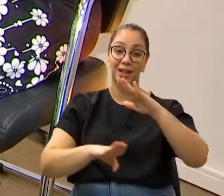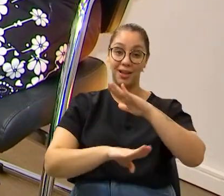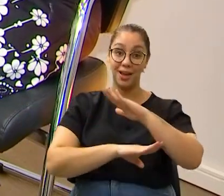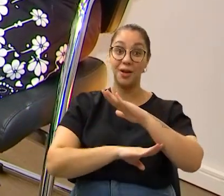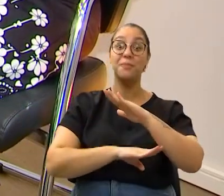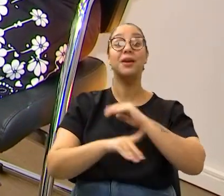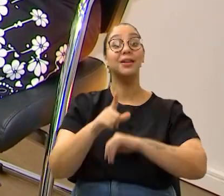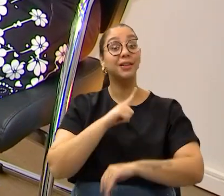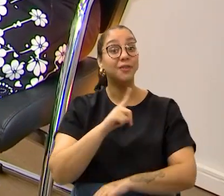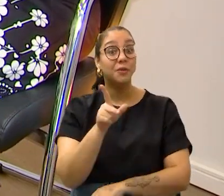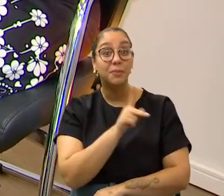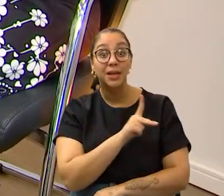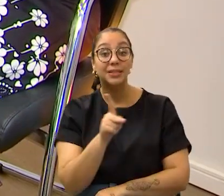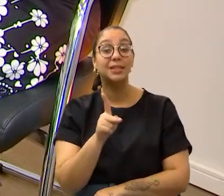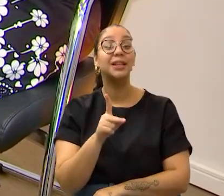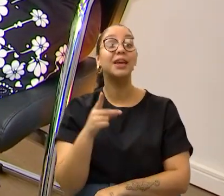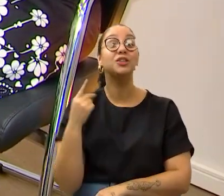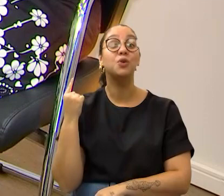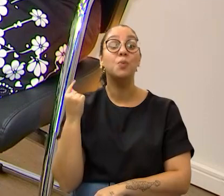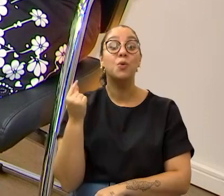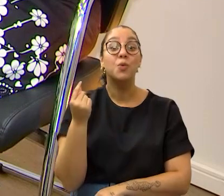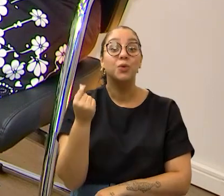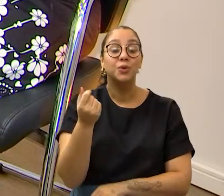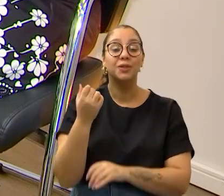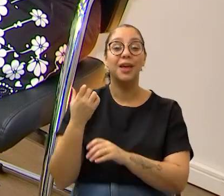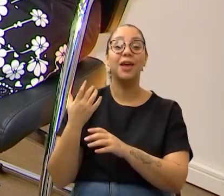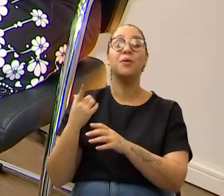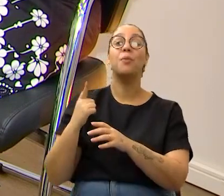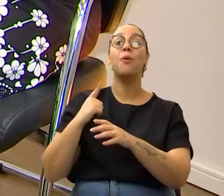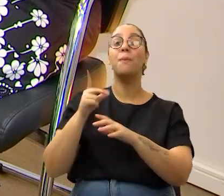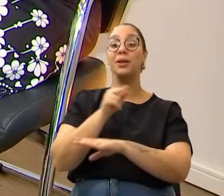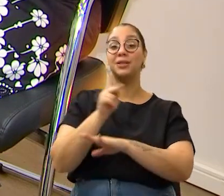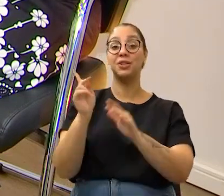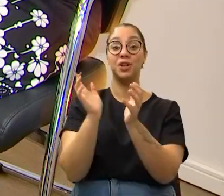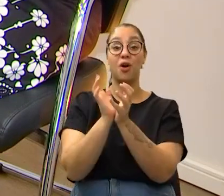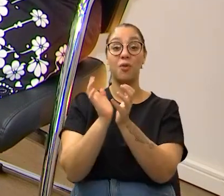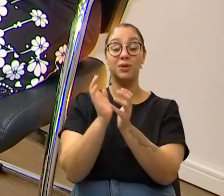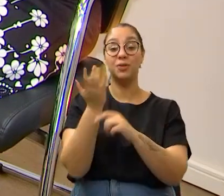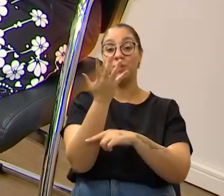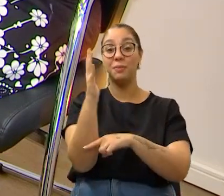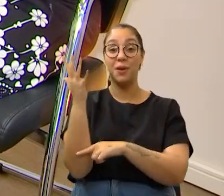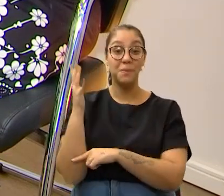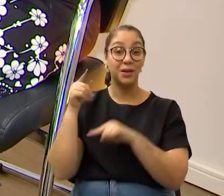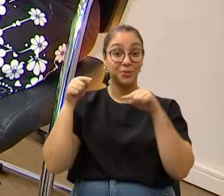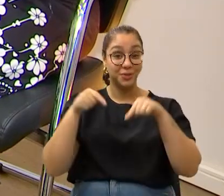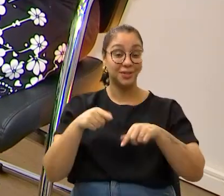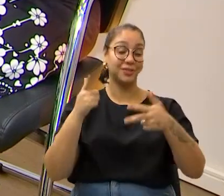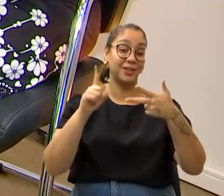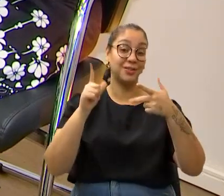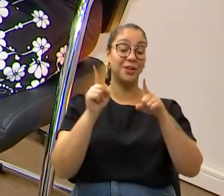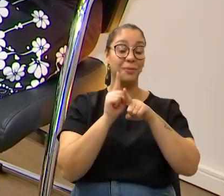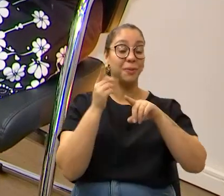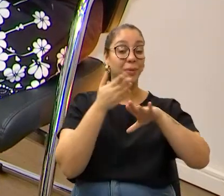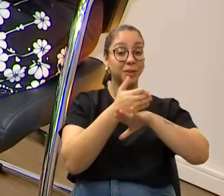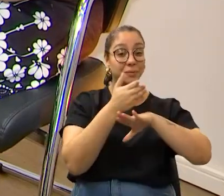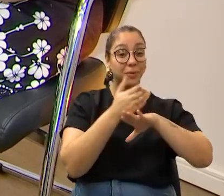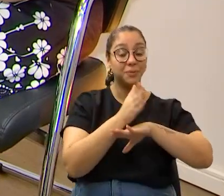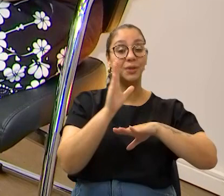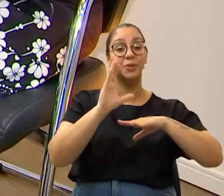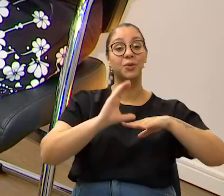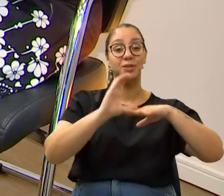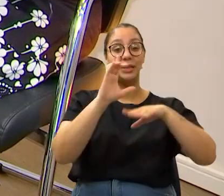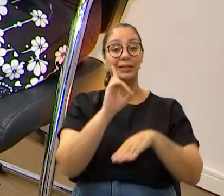Câmara foi presidente por muito tempo da Comissão de Meio Ambiente aqui do Legislativo, também participou lá do pessoal do